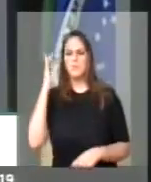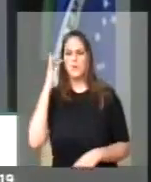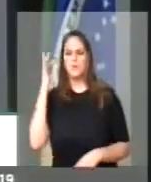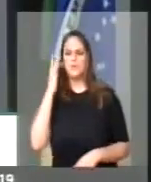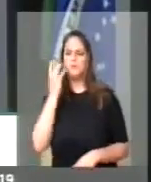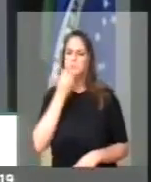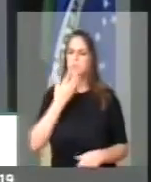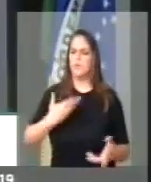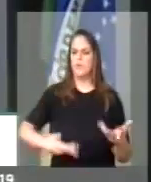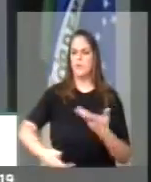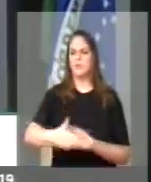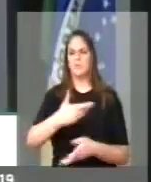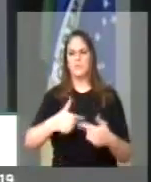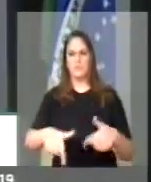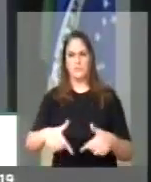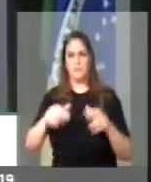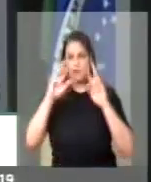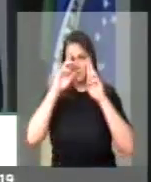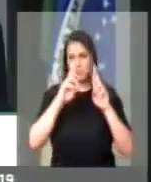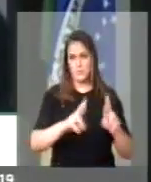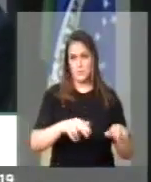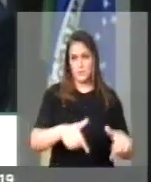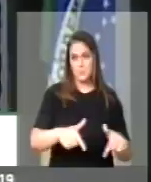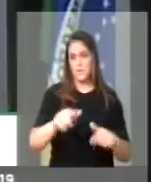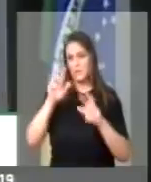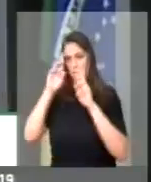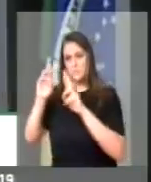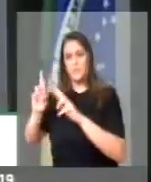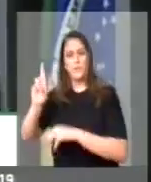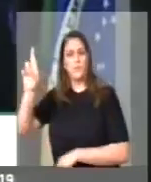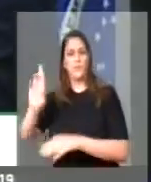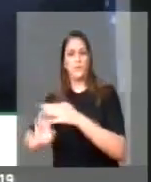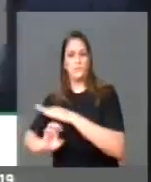e respeitando o empregador. É isso que nós pensamos, senhor presidente. Deputado Marcon, por 1 minuto.